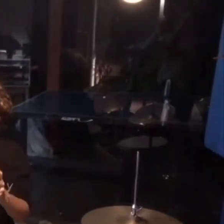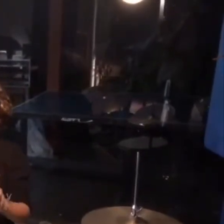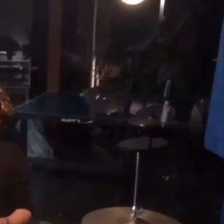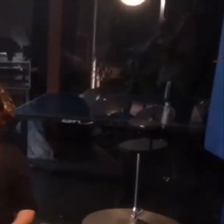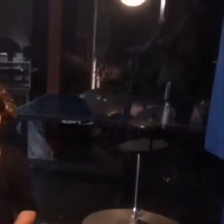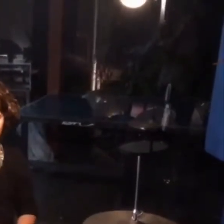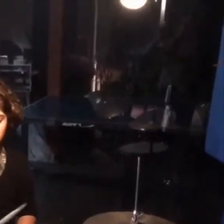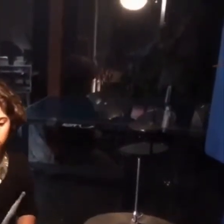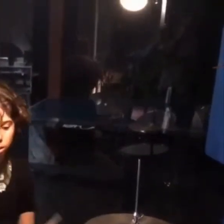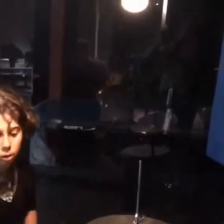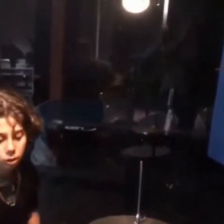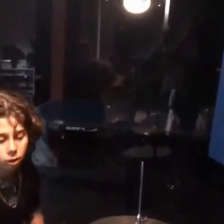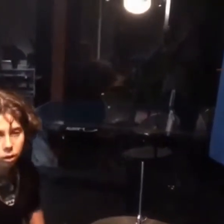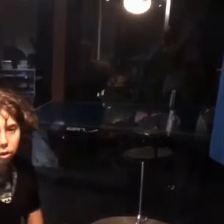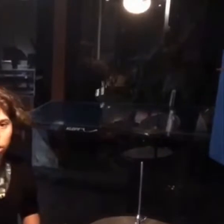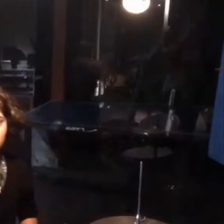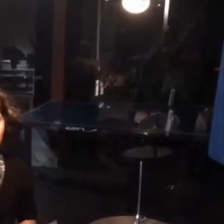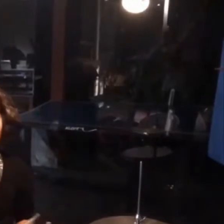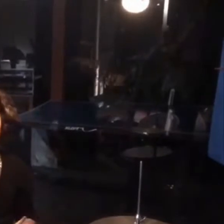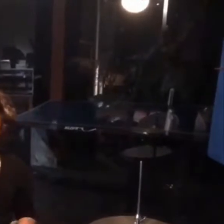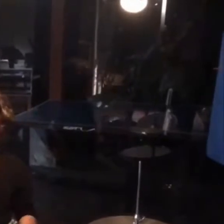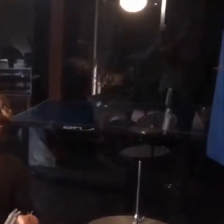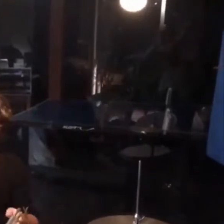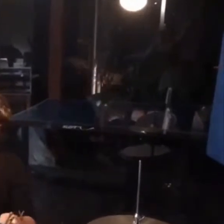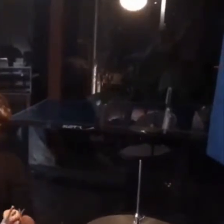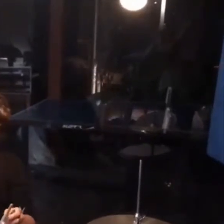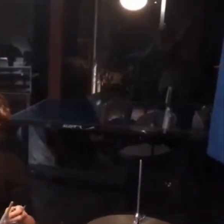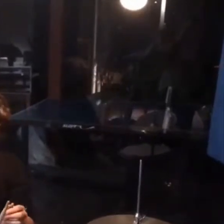Aprenda a ajudar os outros.